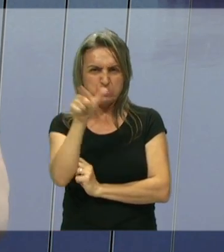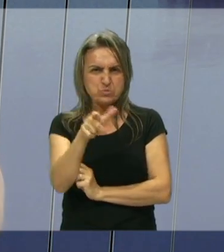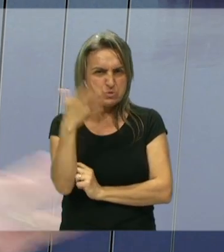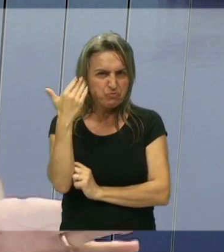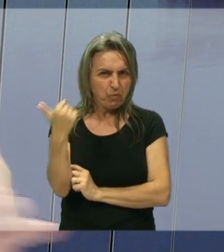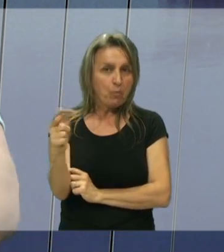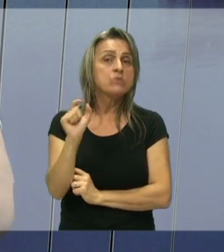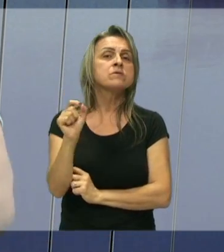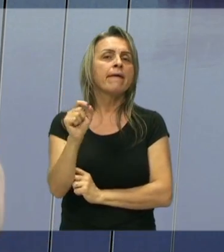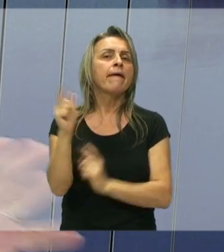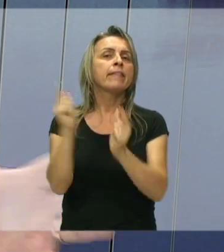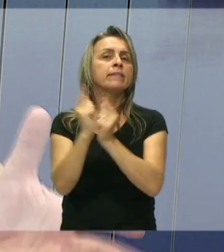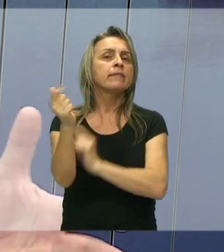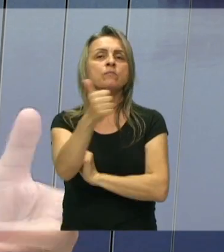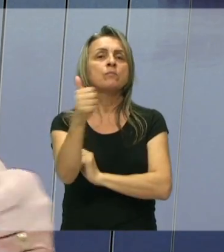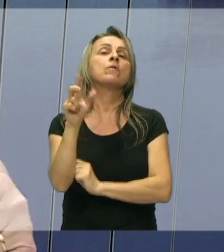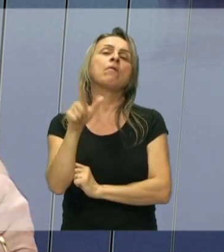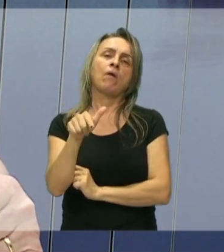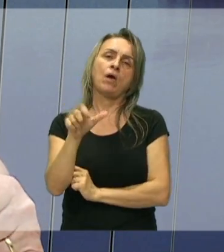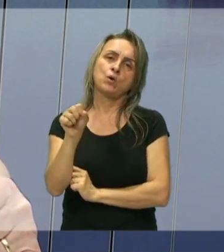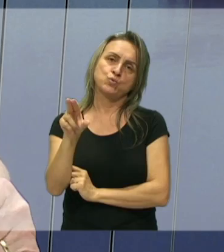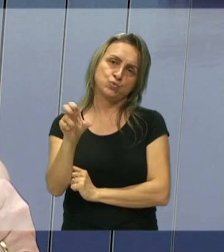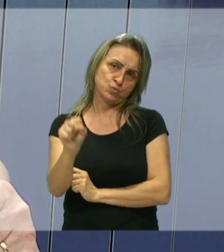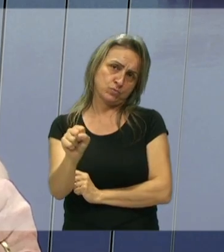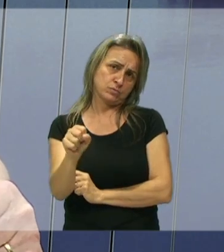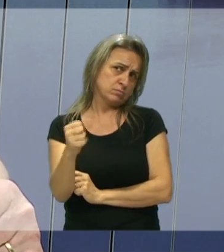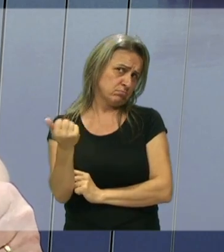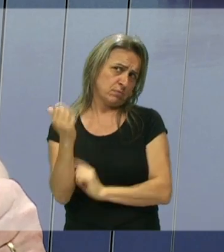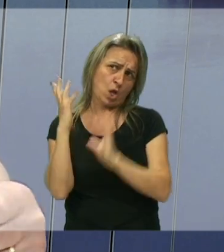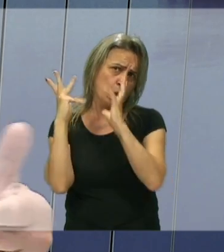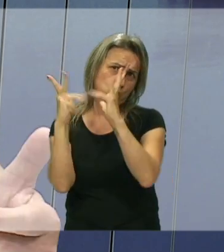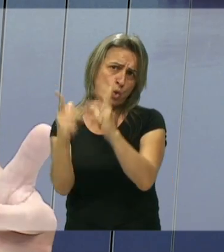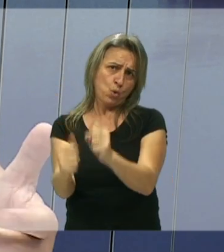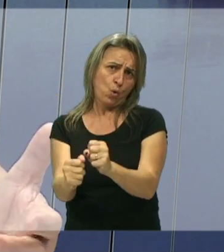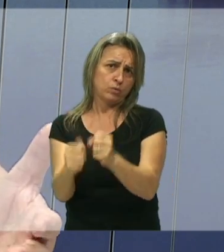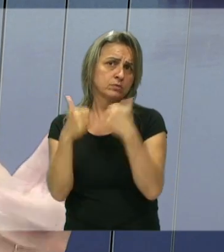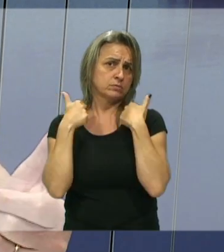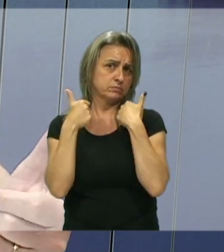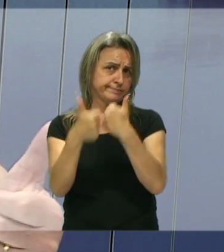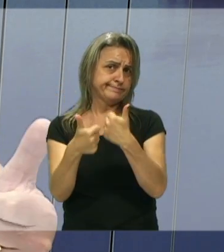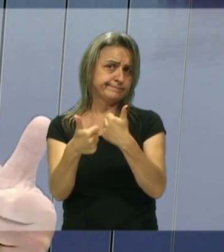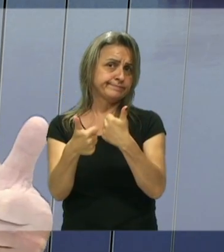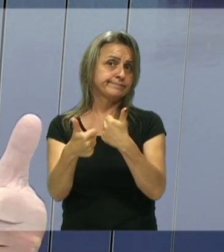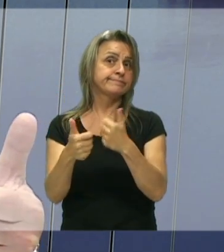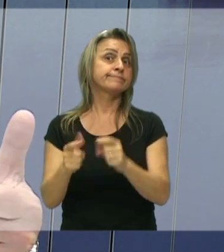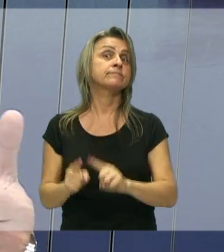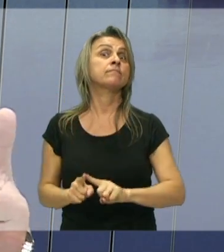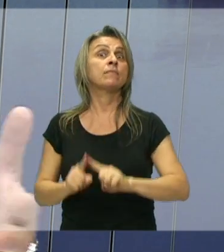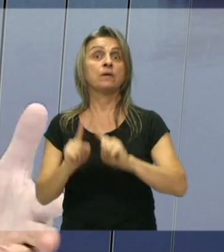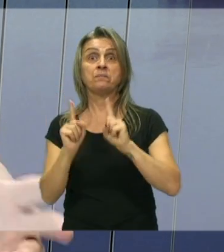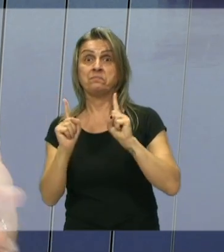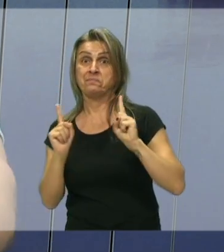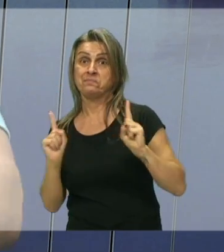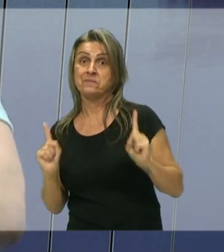e todos estão aqui, todos têm que ser atendidos pelo SUS. Só que nós não estamos num